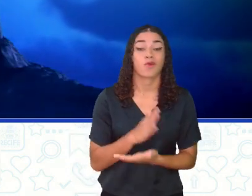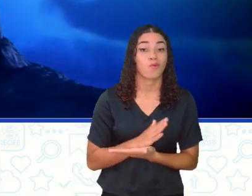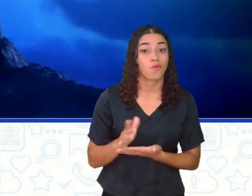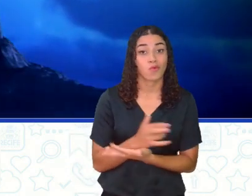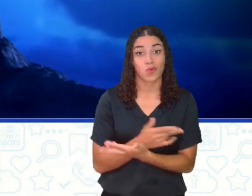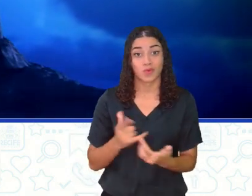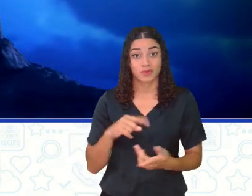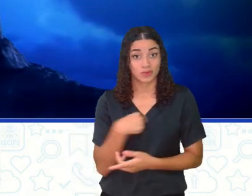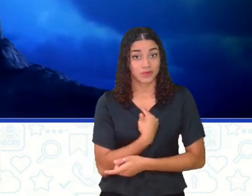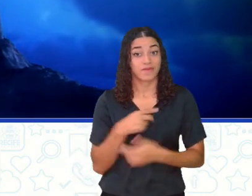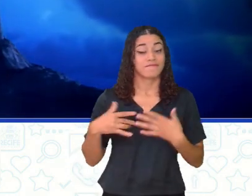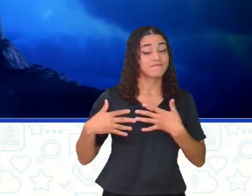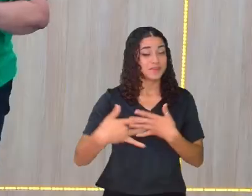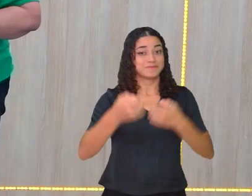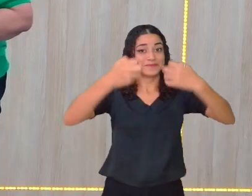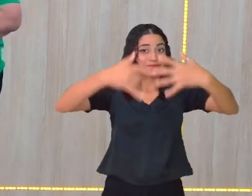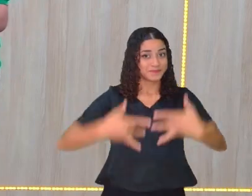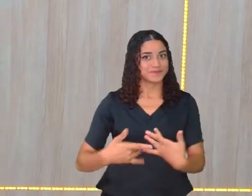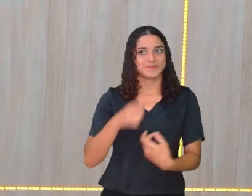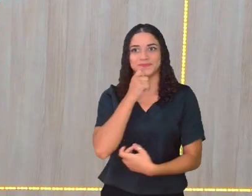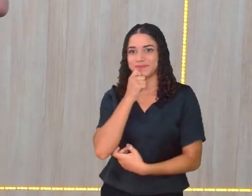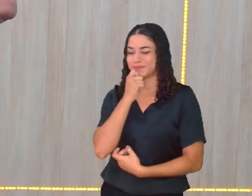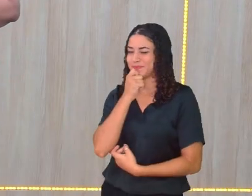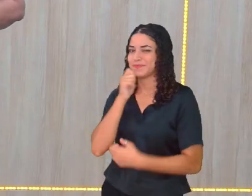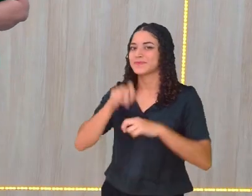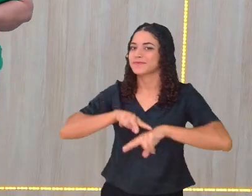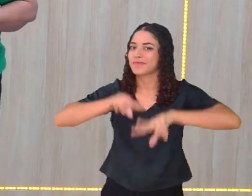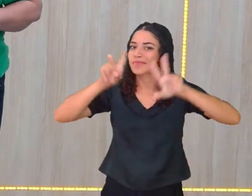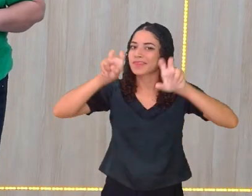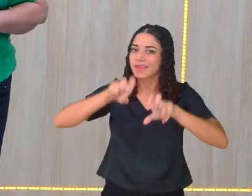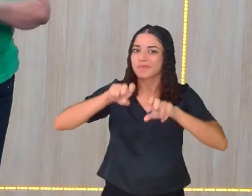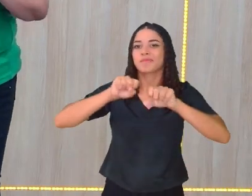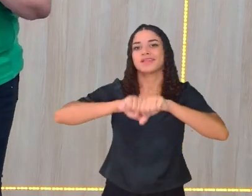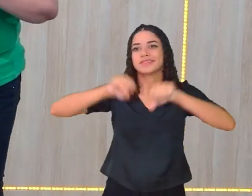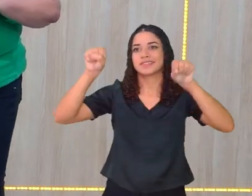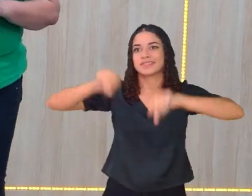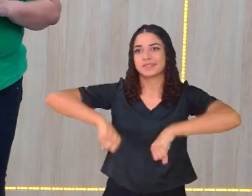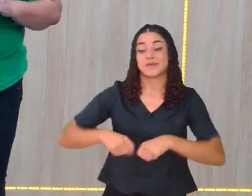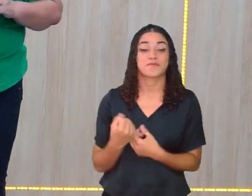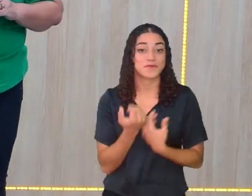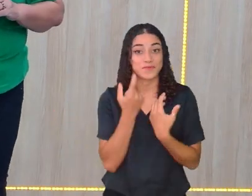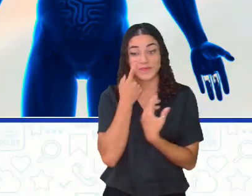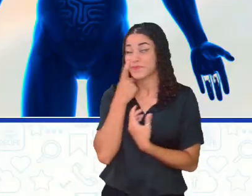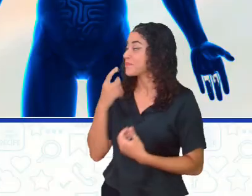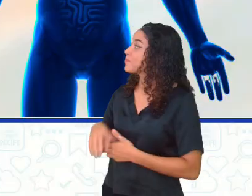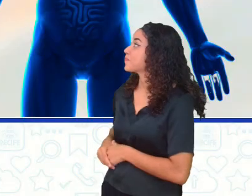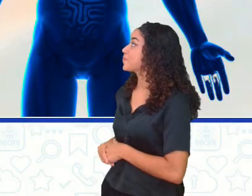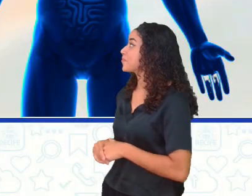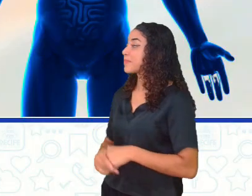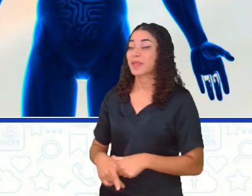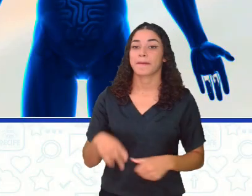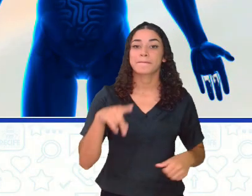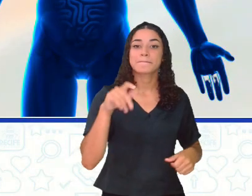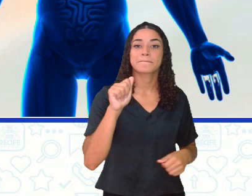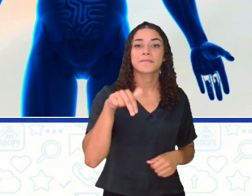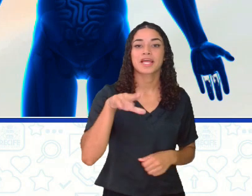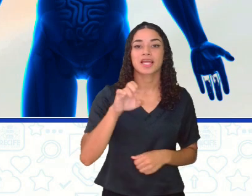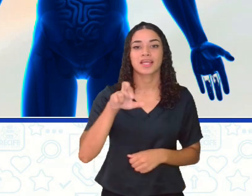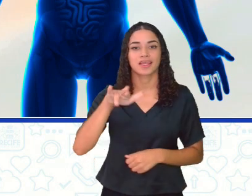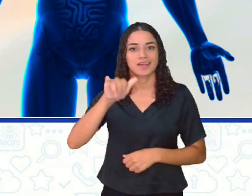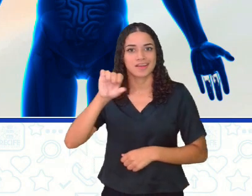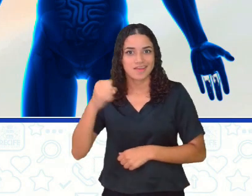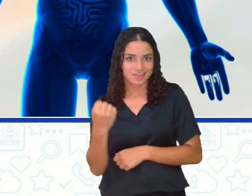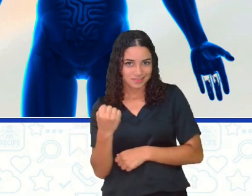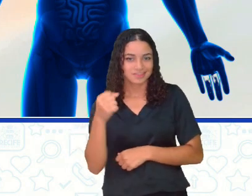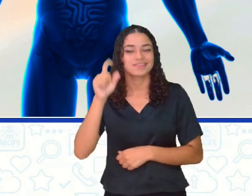coisa que a gente ainda vai falar a respeito desse sistema endócrino. Vamos lá? É a questão do pâncreas.